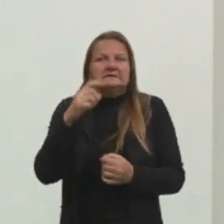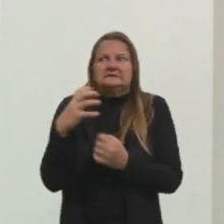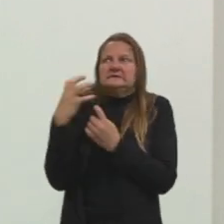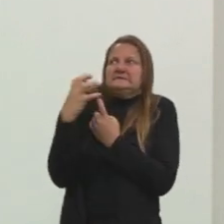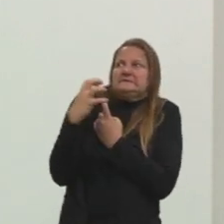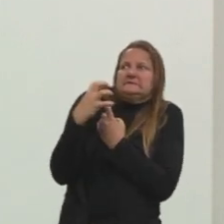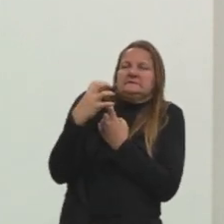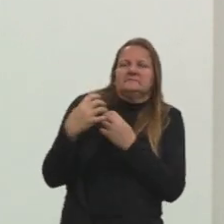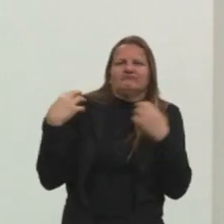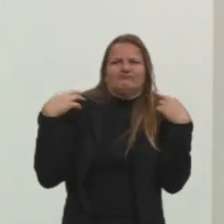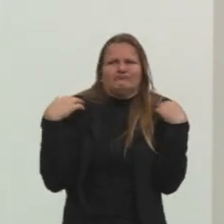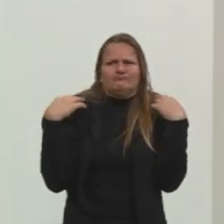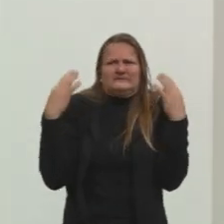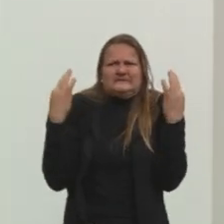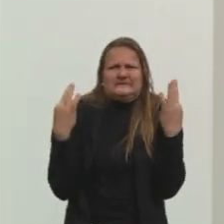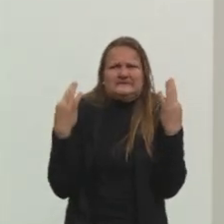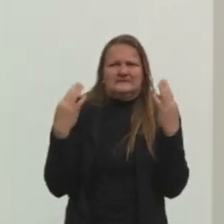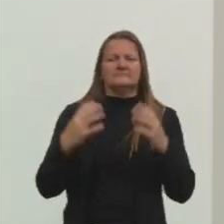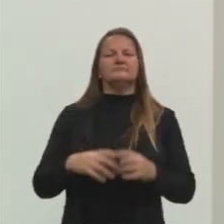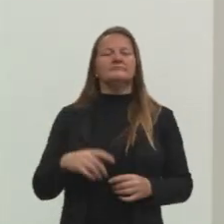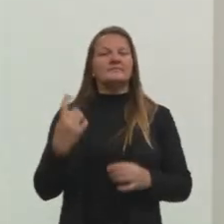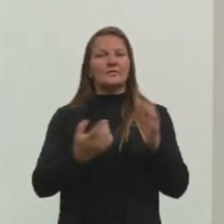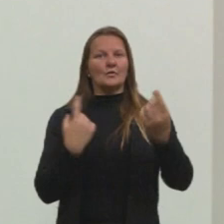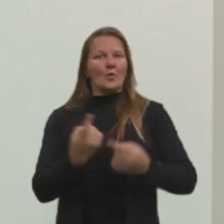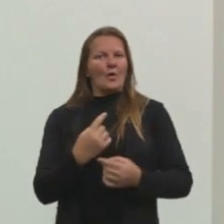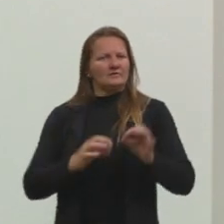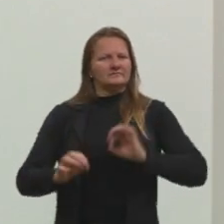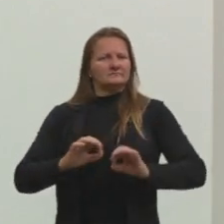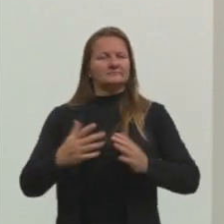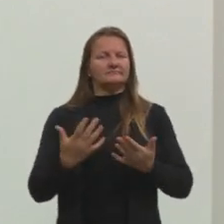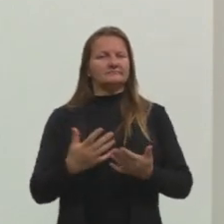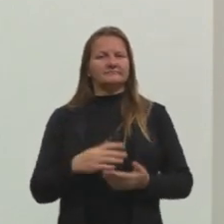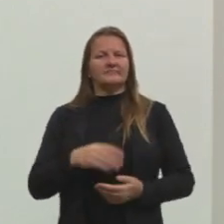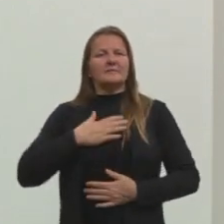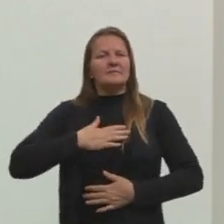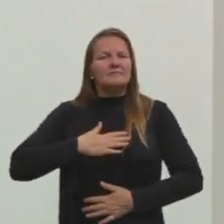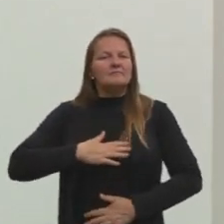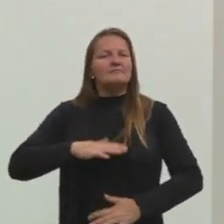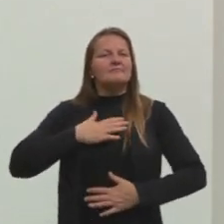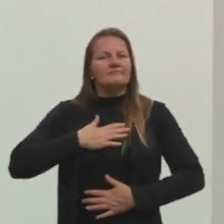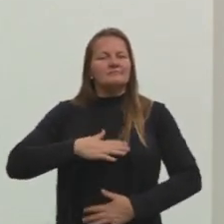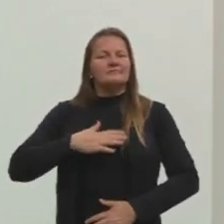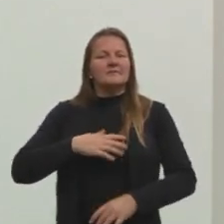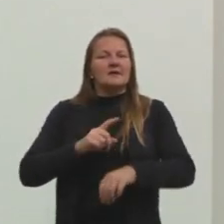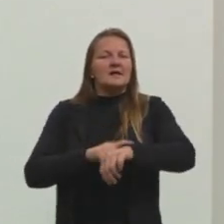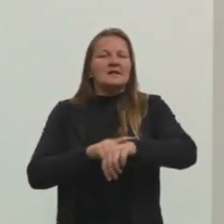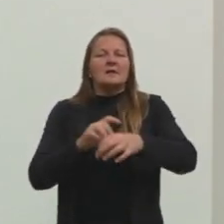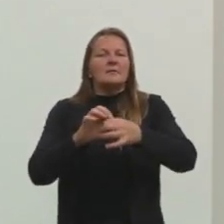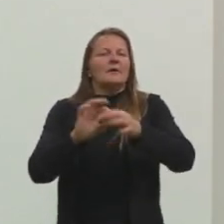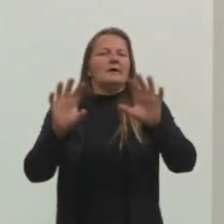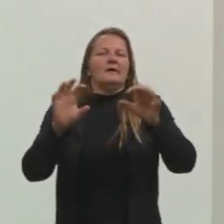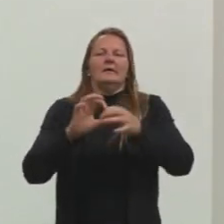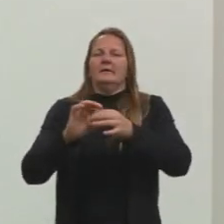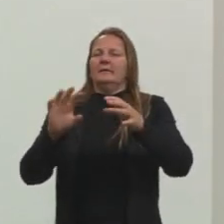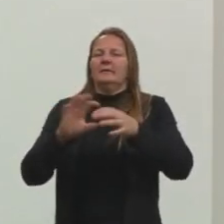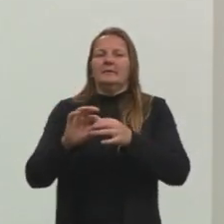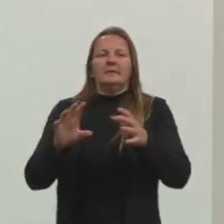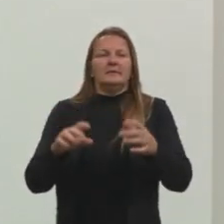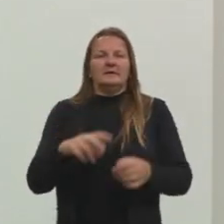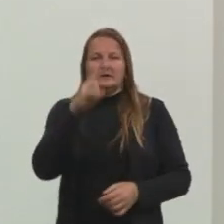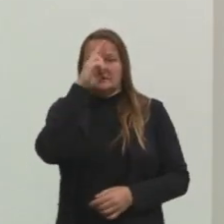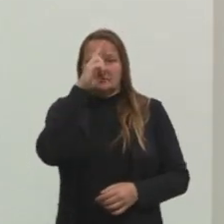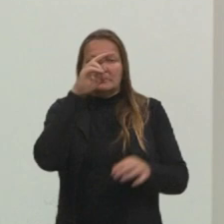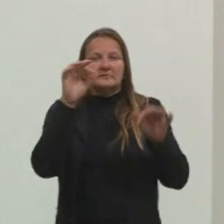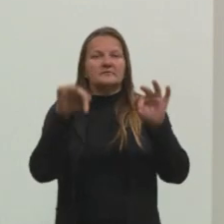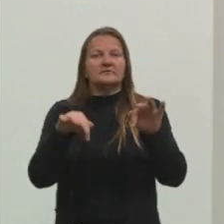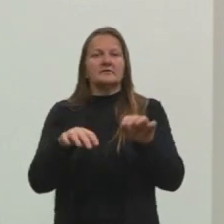às vezes nós não estamos preparados para aquele momento a gente acha que temos o tempo que tem que estará se formamos um ensino médio